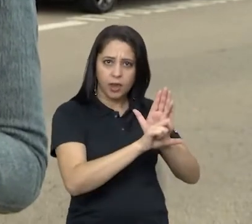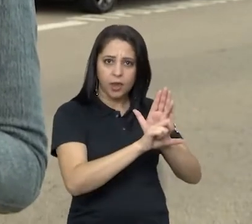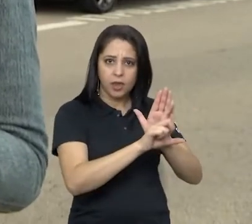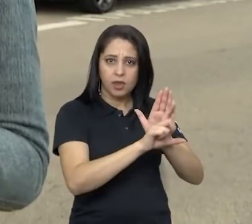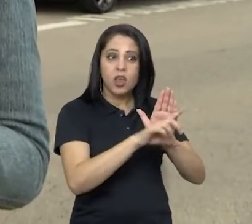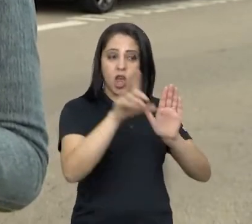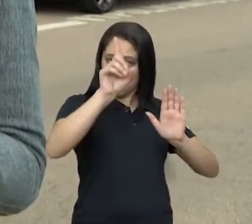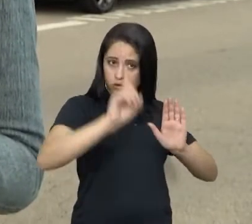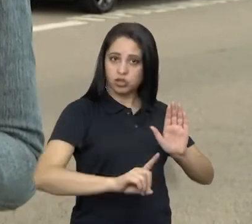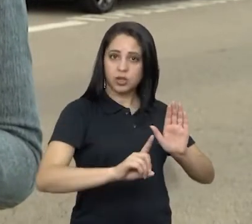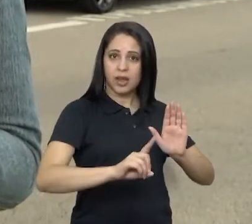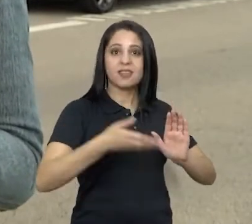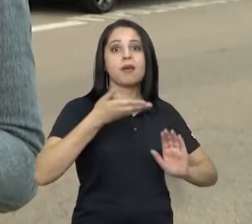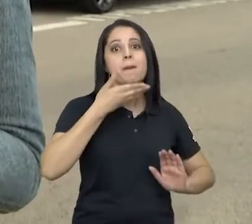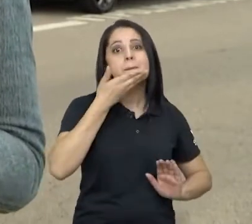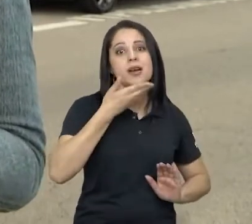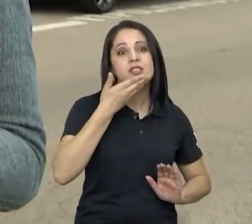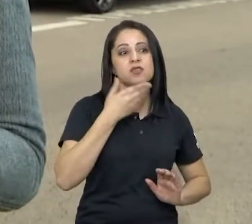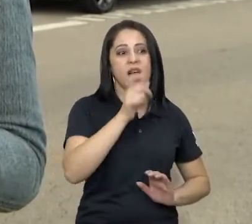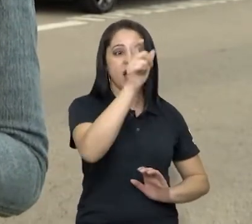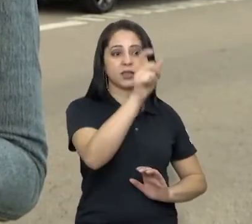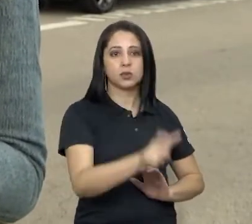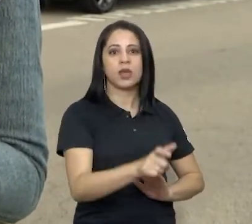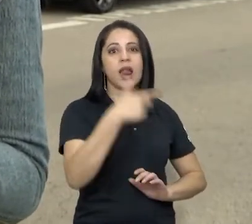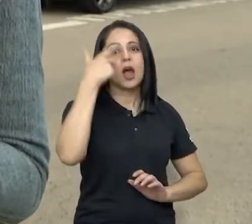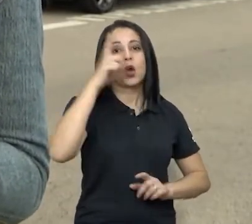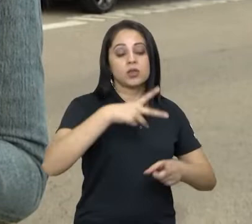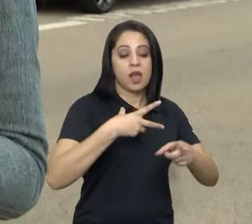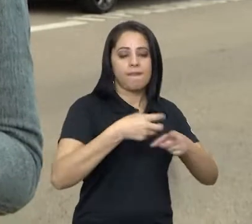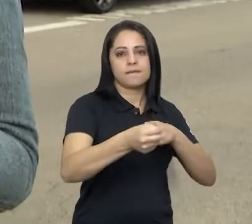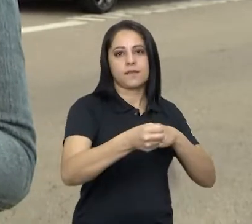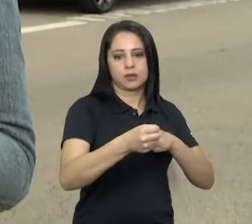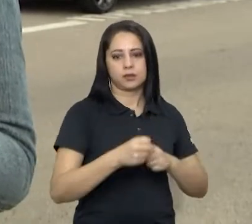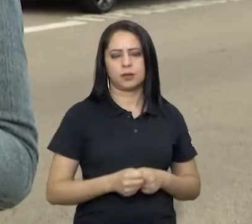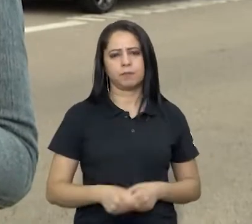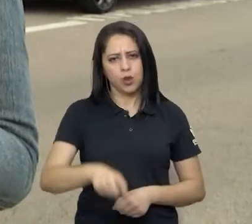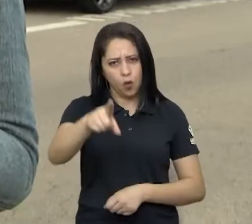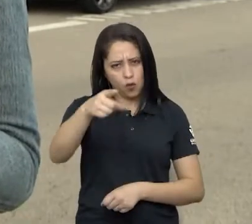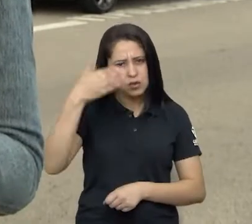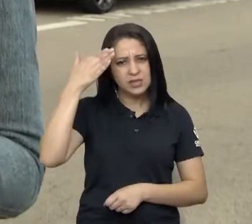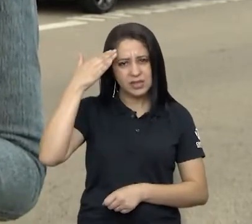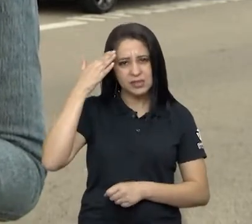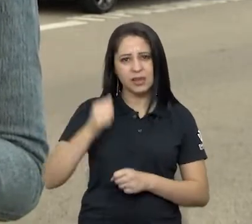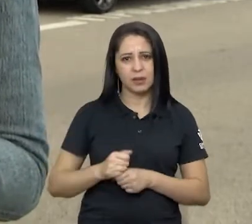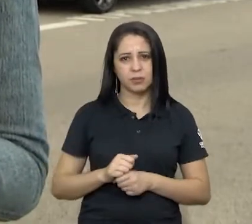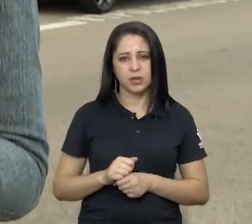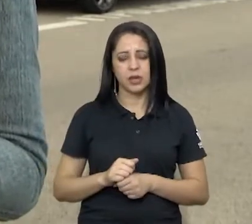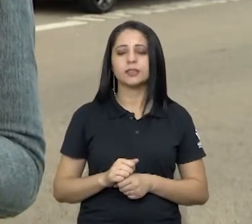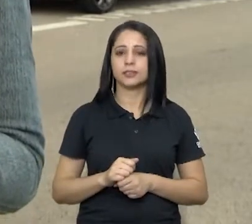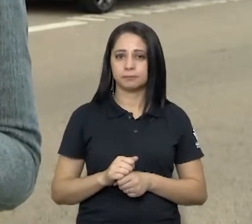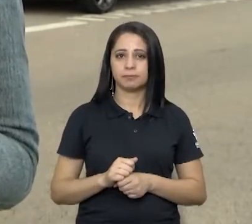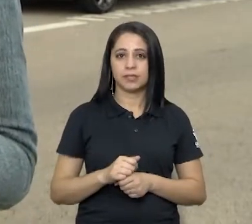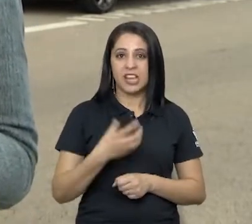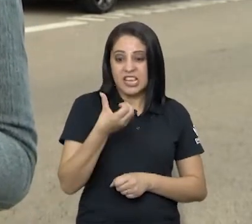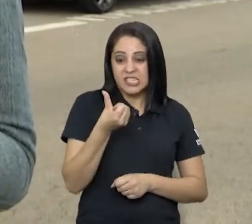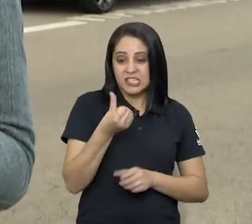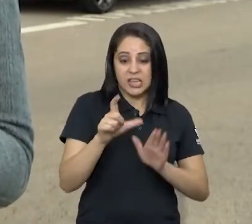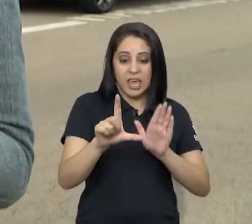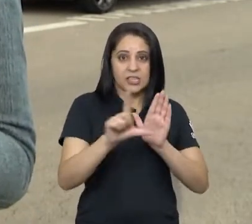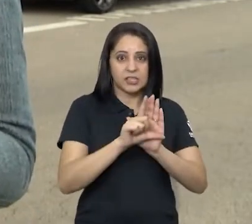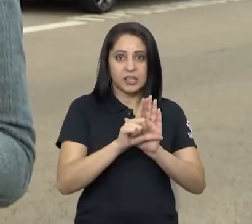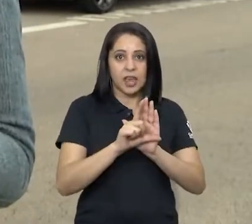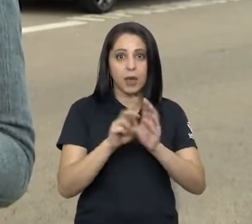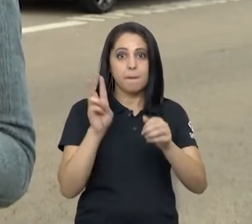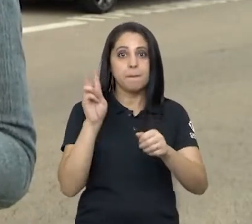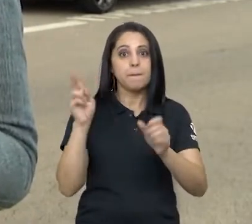que a amparam, facilita o caminho para que ela saia de uma relação tóxica. Você sabia que existem ao menos